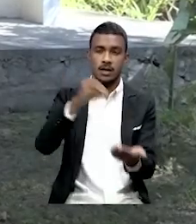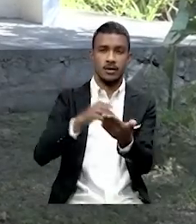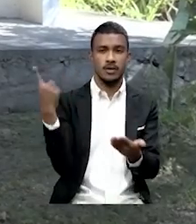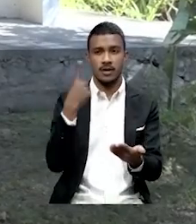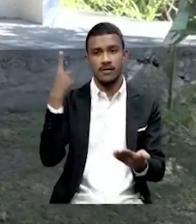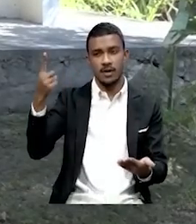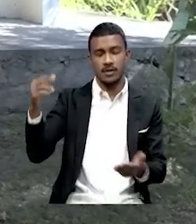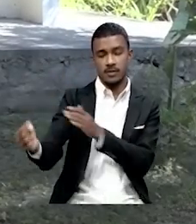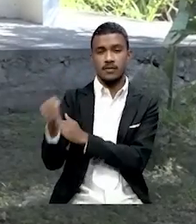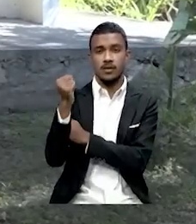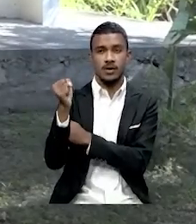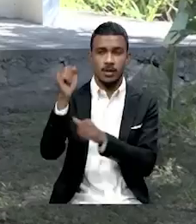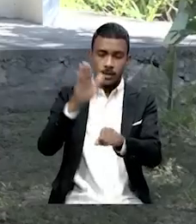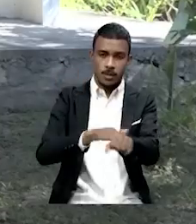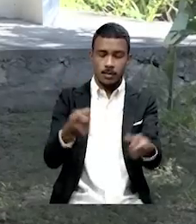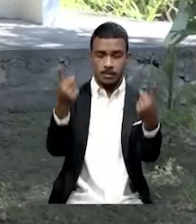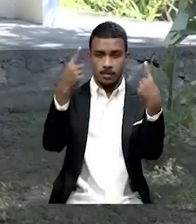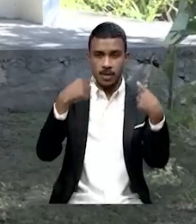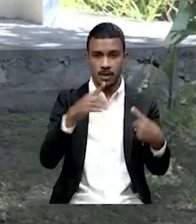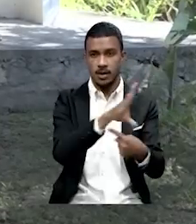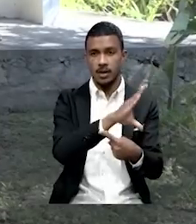ne be haruka ne maia mundo né.